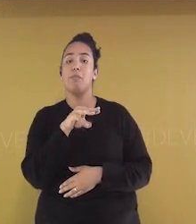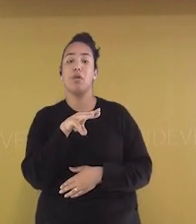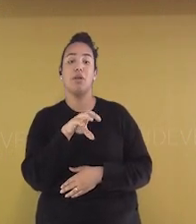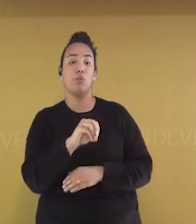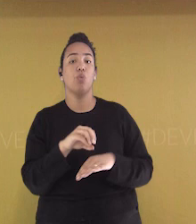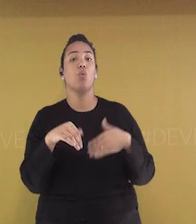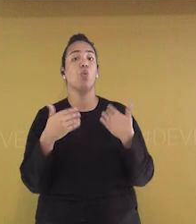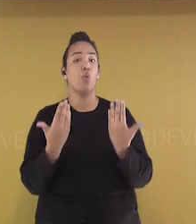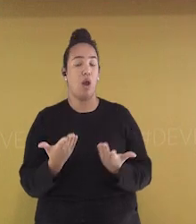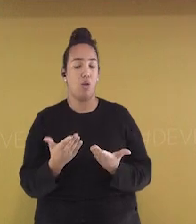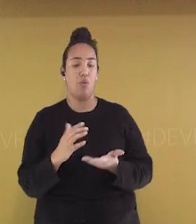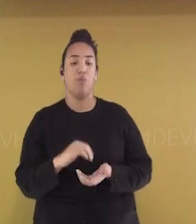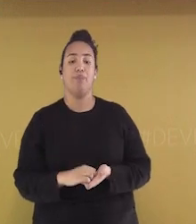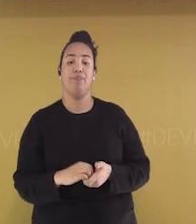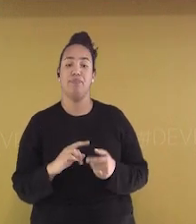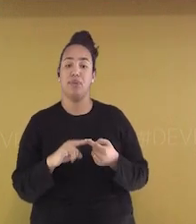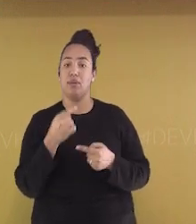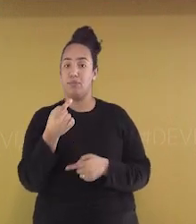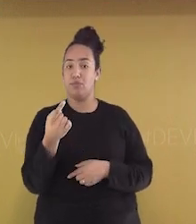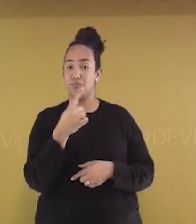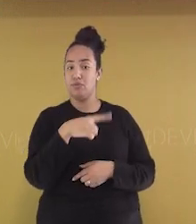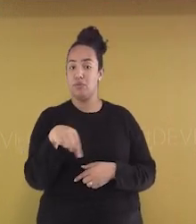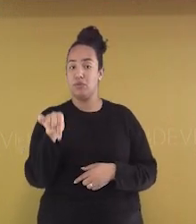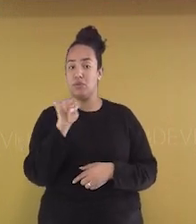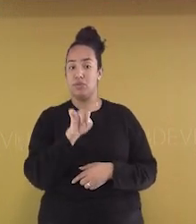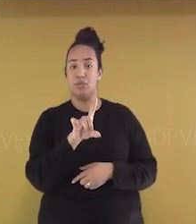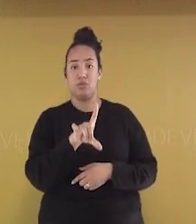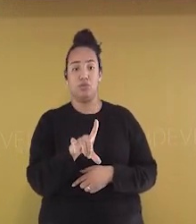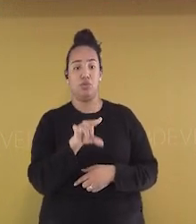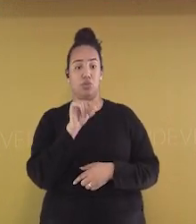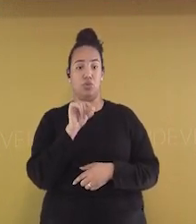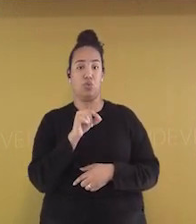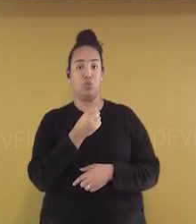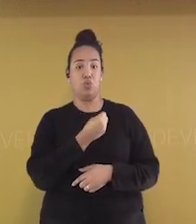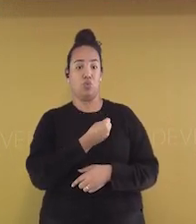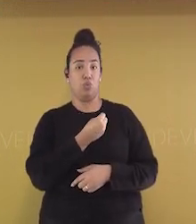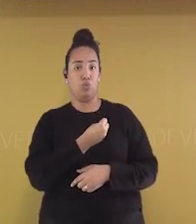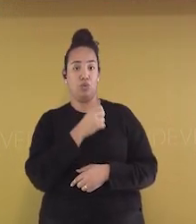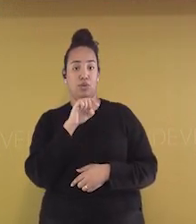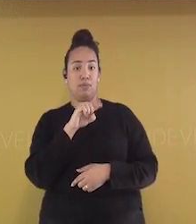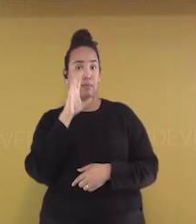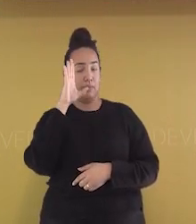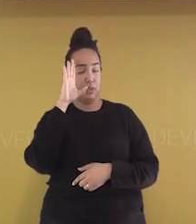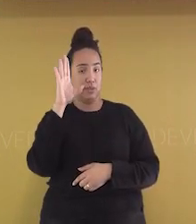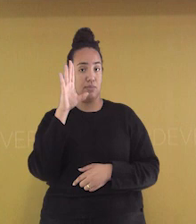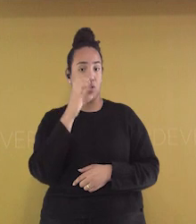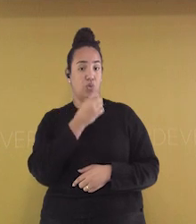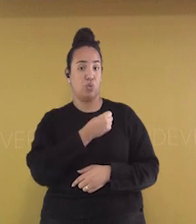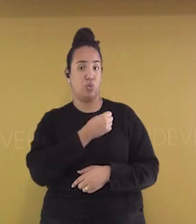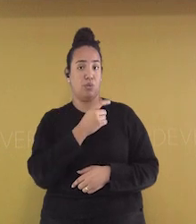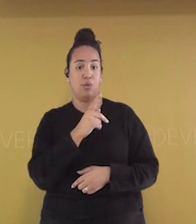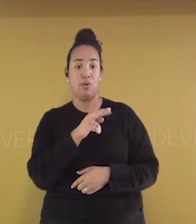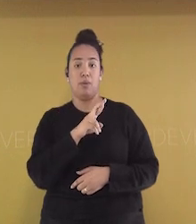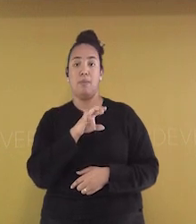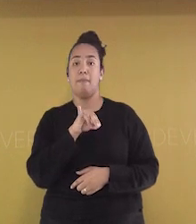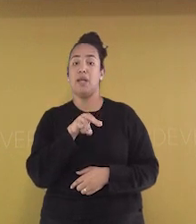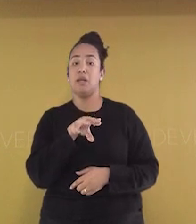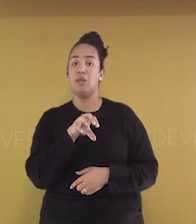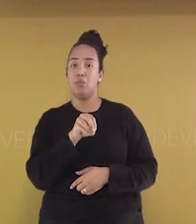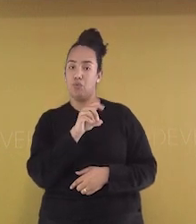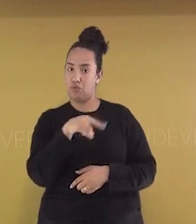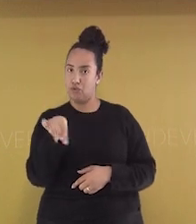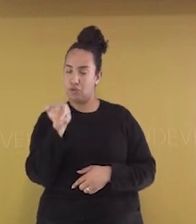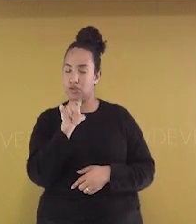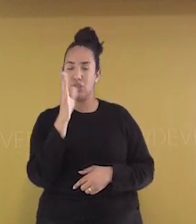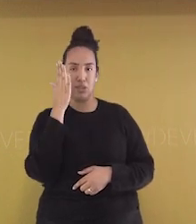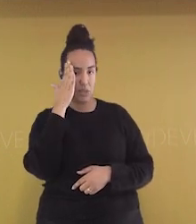são primos. Em seguida, você deve ir marcando os números que são múltiplos dos principais números primos